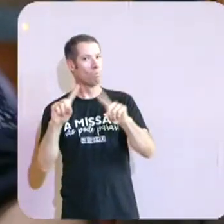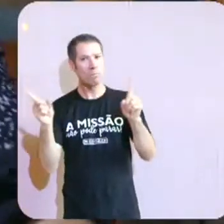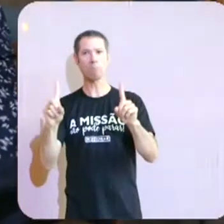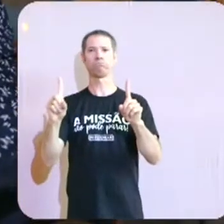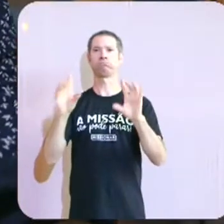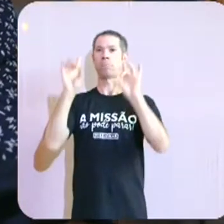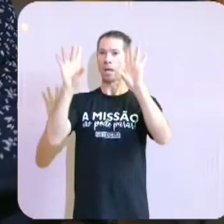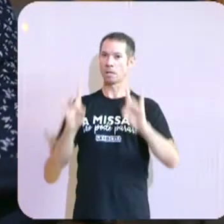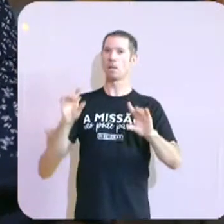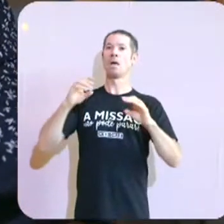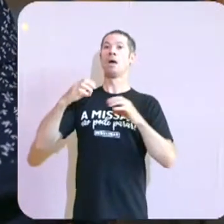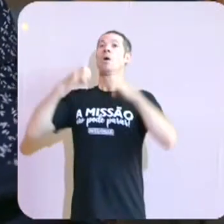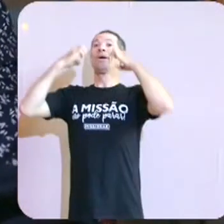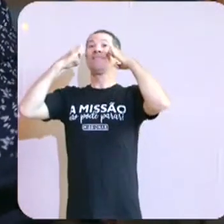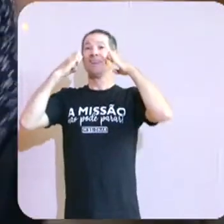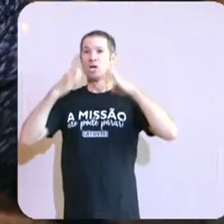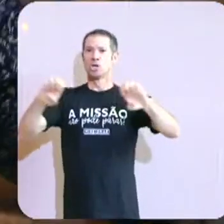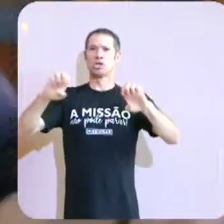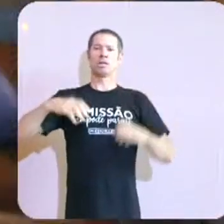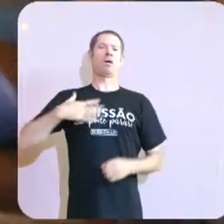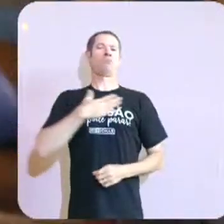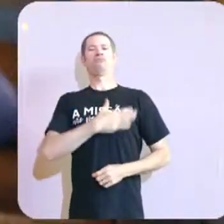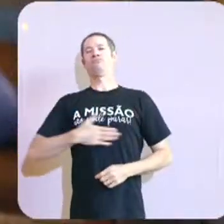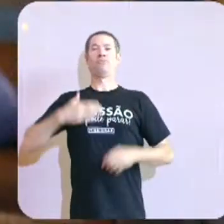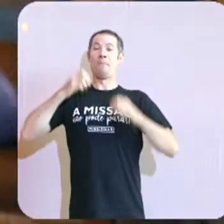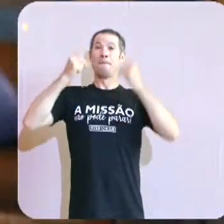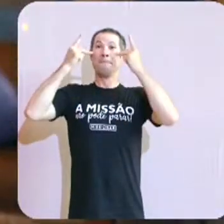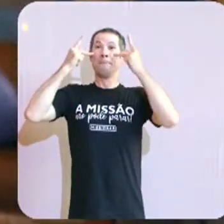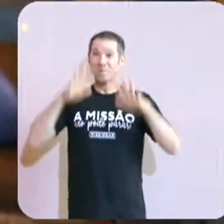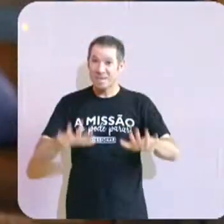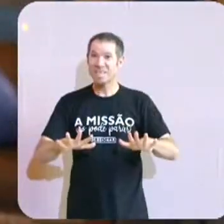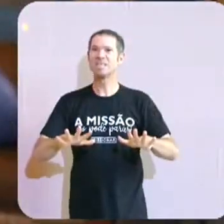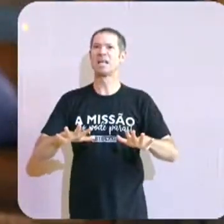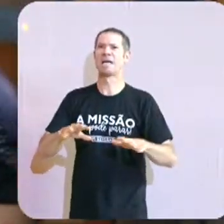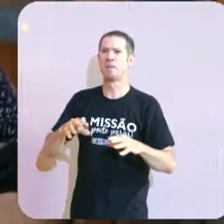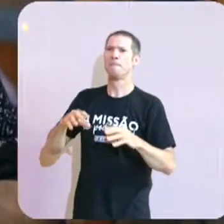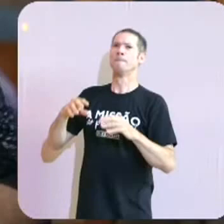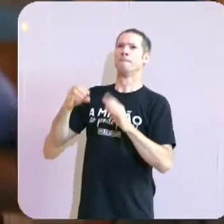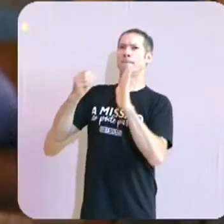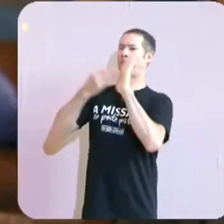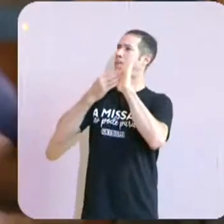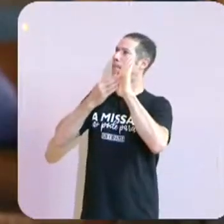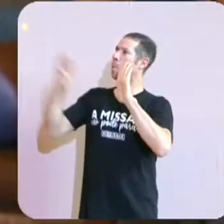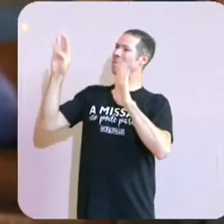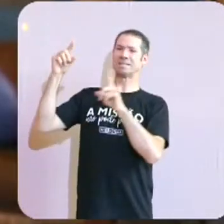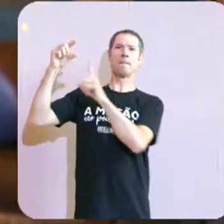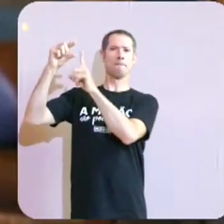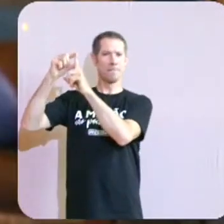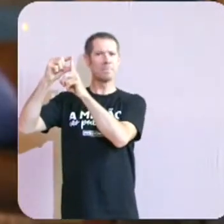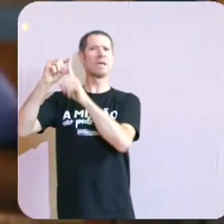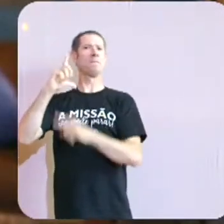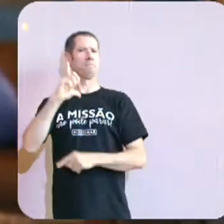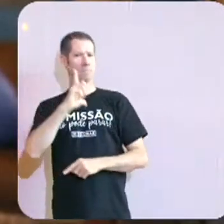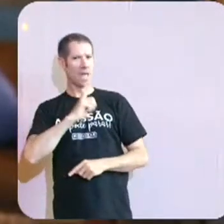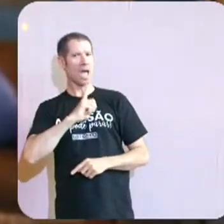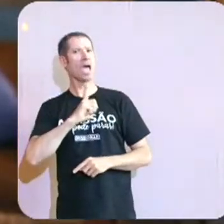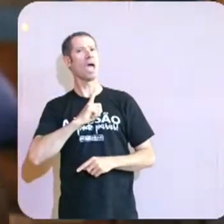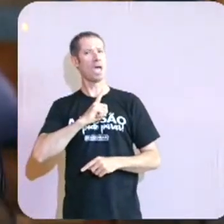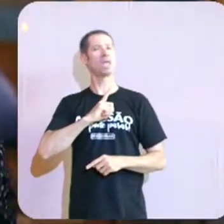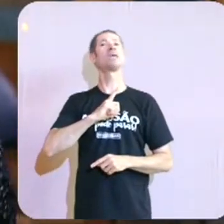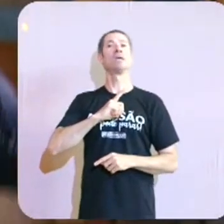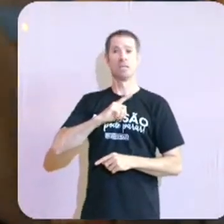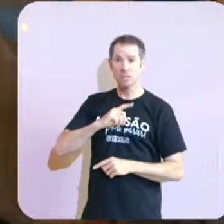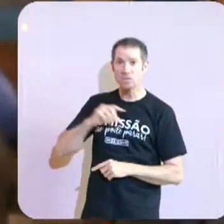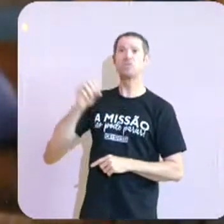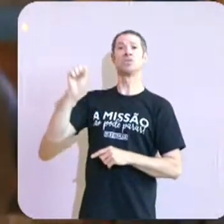queridos. O evangelho do bem-estar pode estar recheado de promessas bíblicas, ele conter coisas que Deus de fato